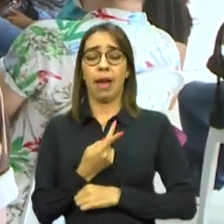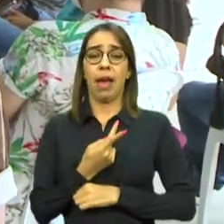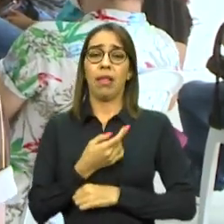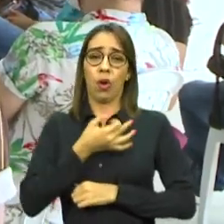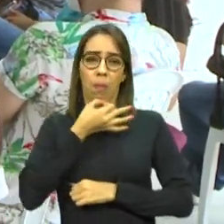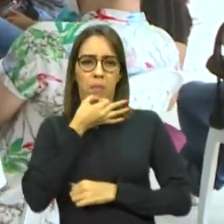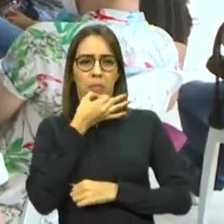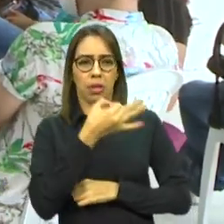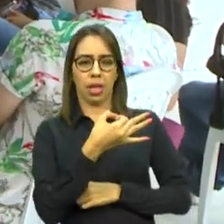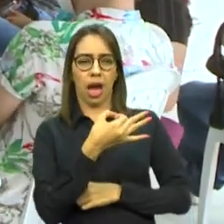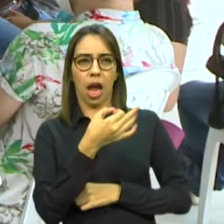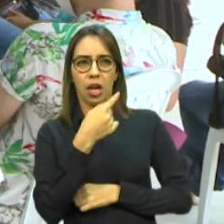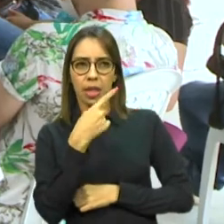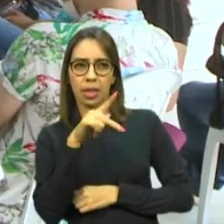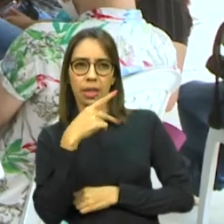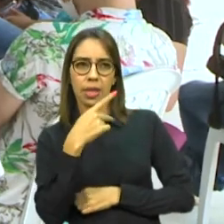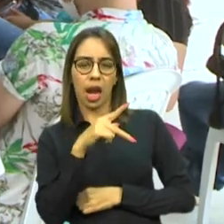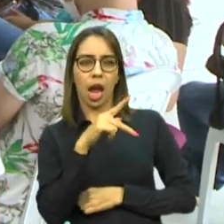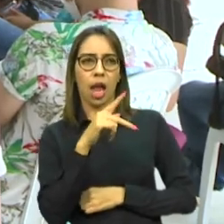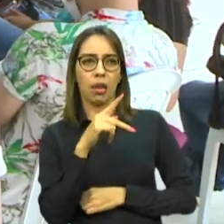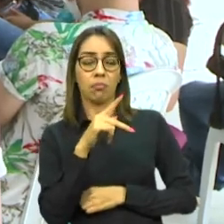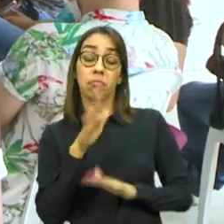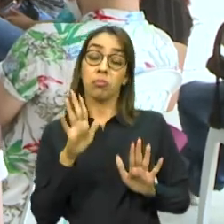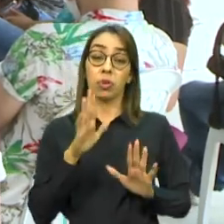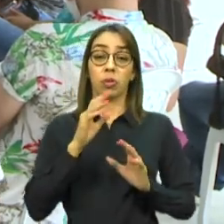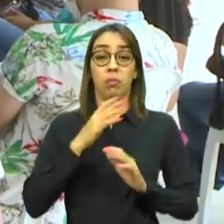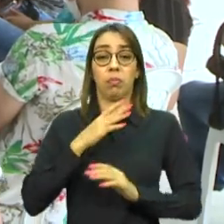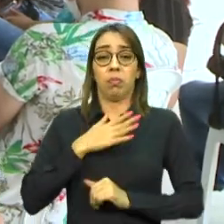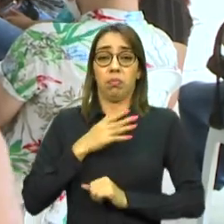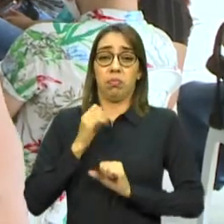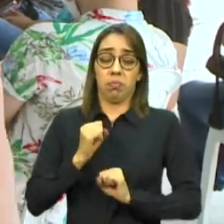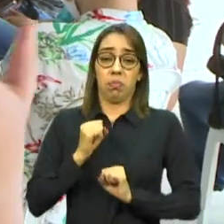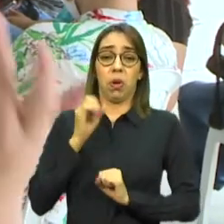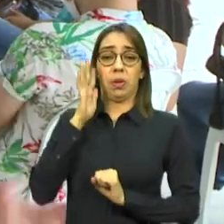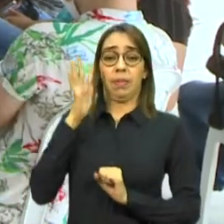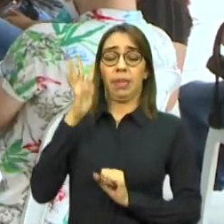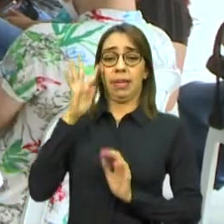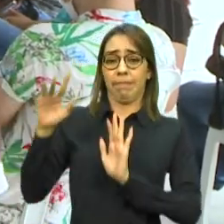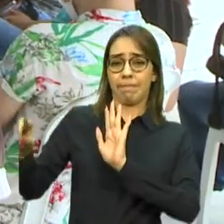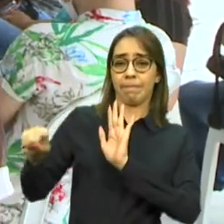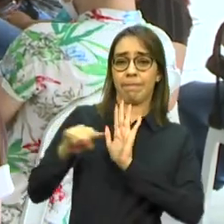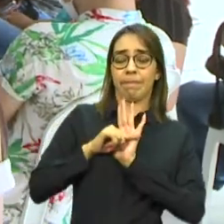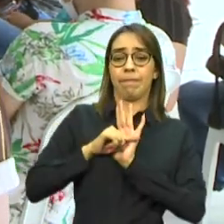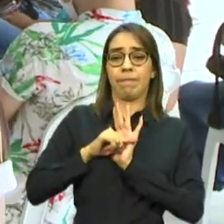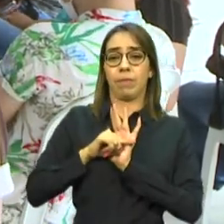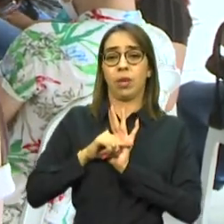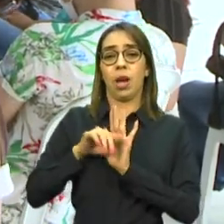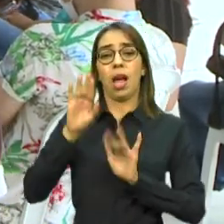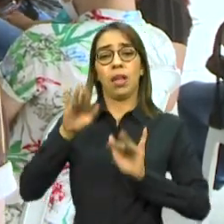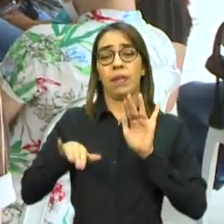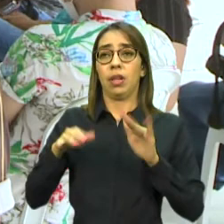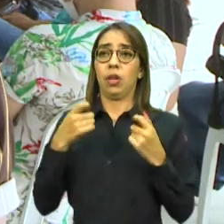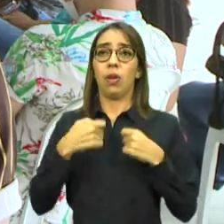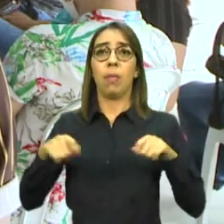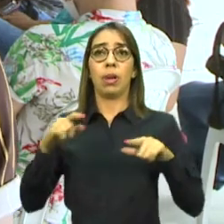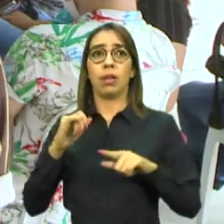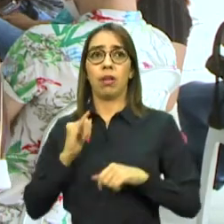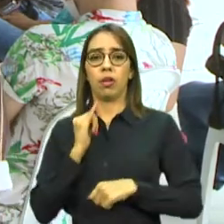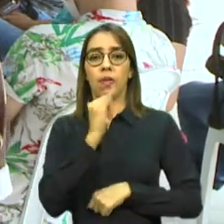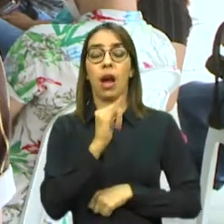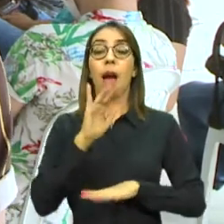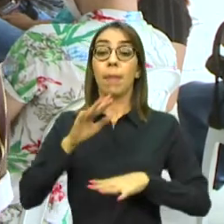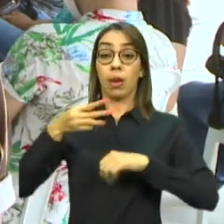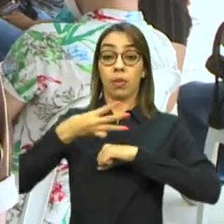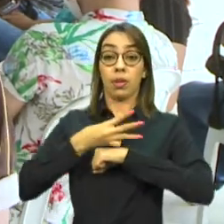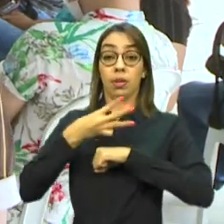posts, que outra pessoa pode receber de uma forma negativa, né? Às vezes nem precisa ser para as outras pessoas assim, mas em grupos WhatsApp, na